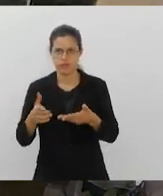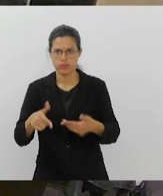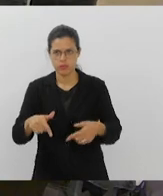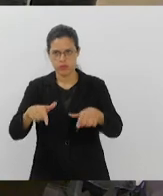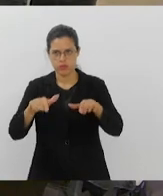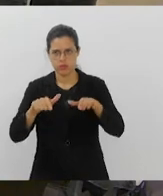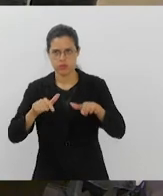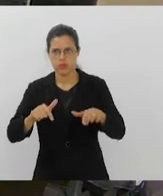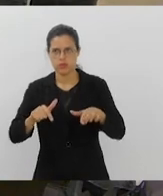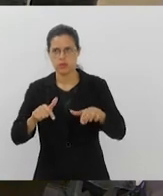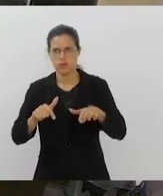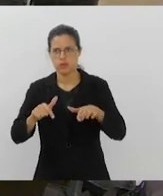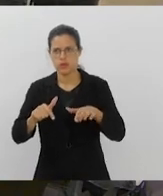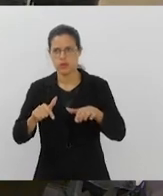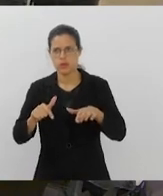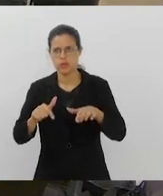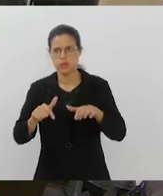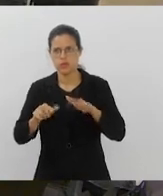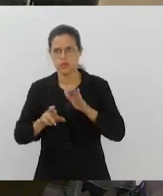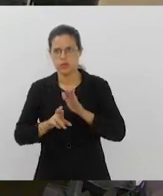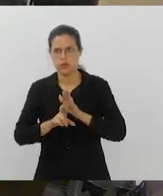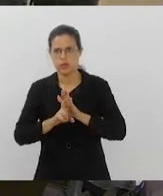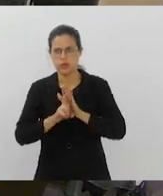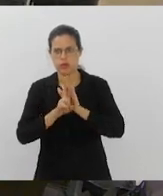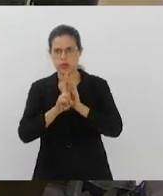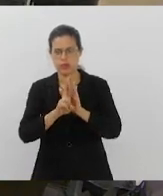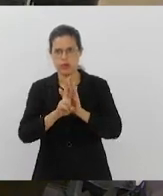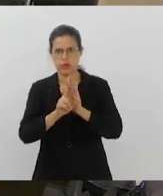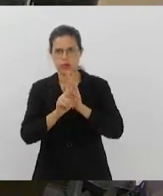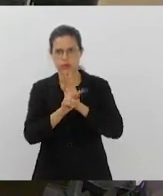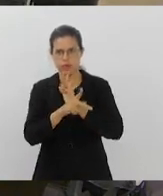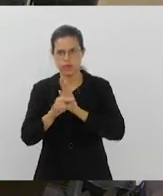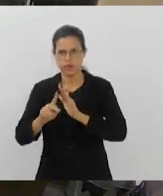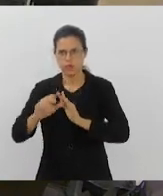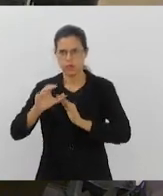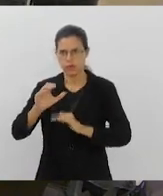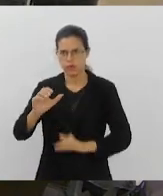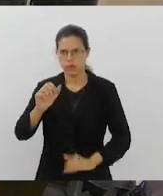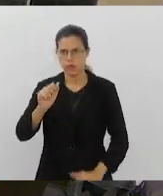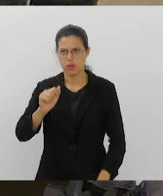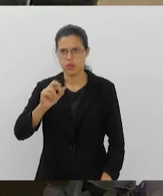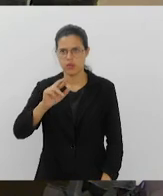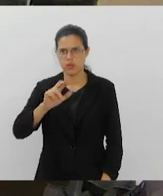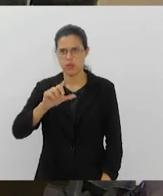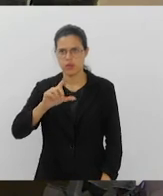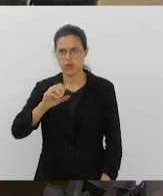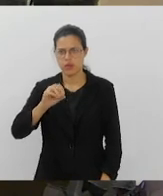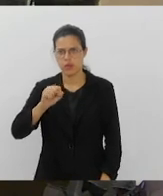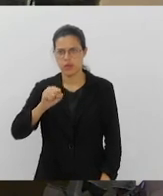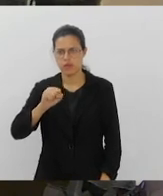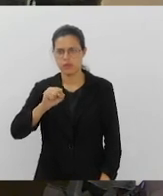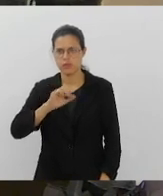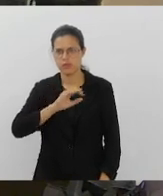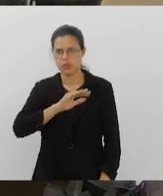o representante, o grão-mestre Carlos Alberto dos Santos Dias.